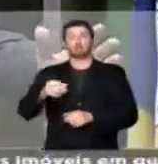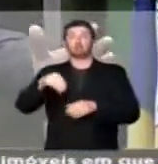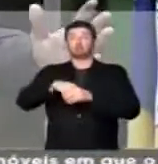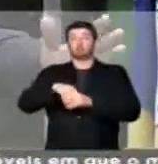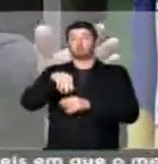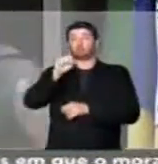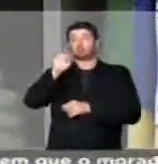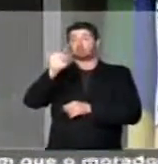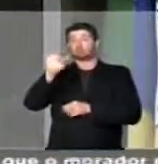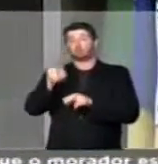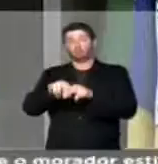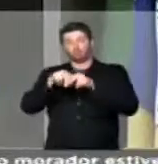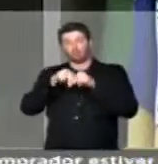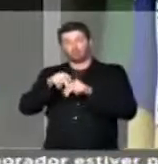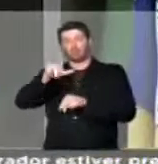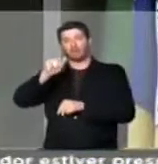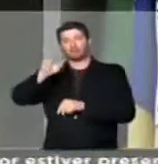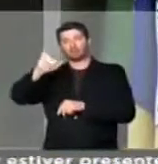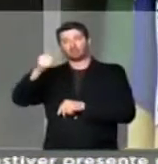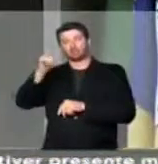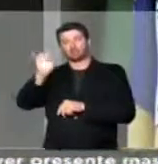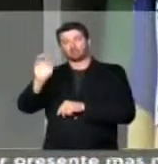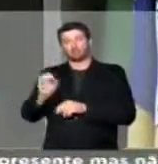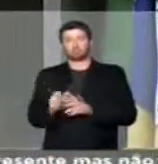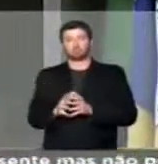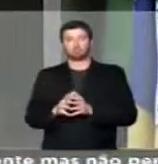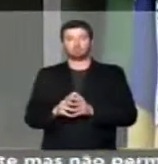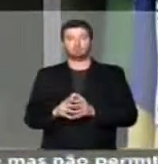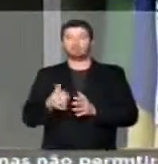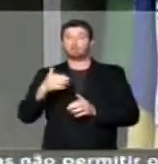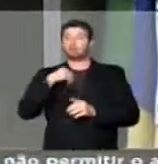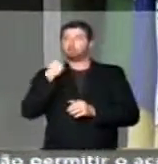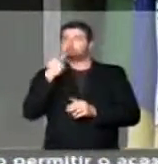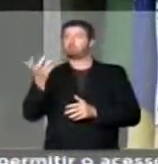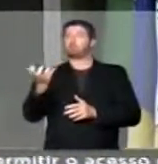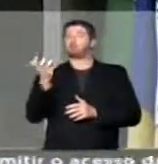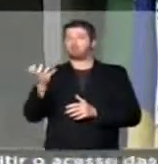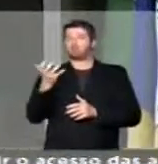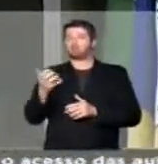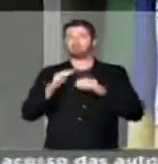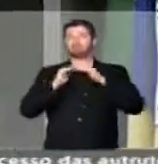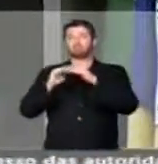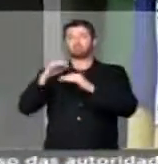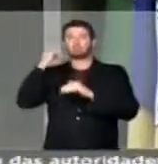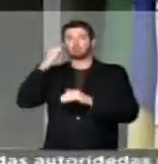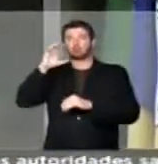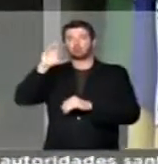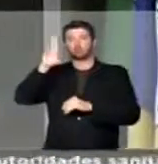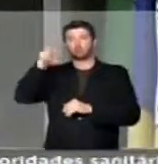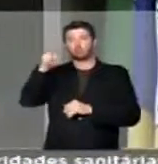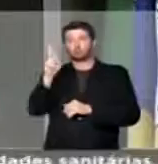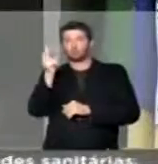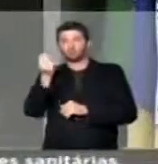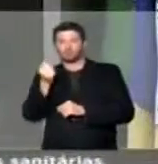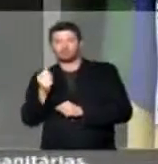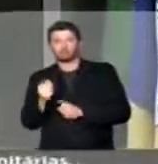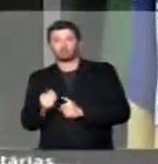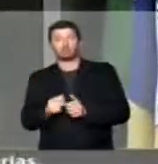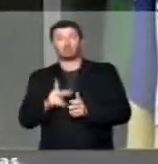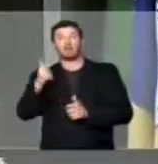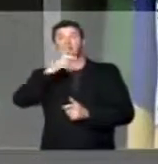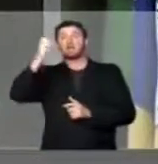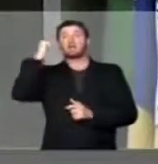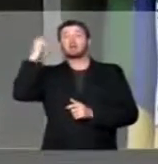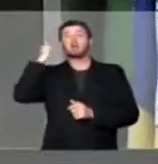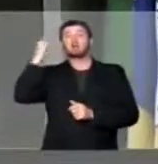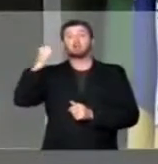com relação a senhora já vai dizer ah um detalhe eduardo cunha que já é o campeão